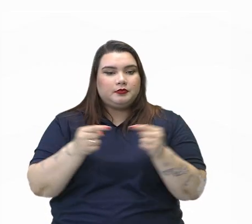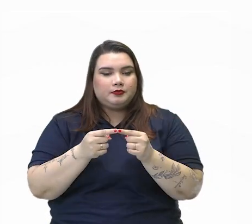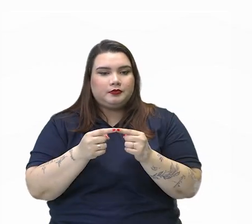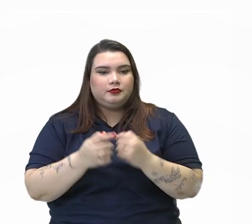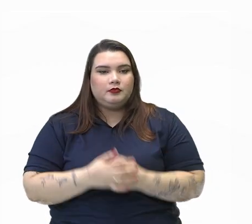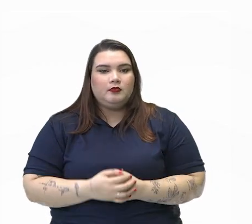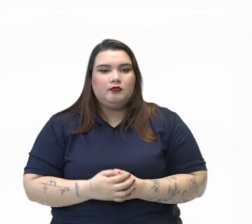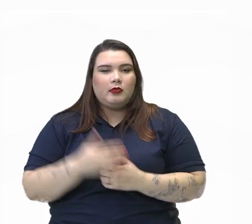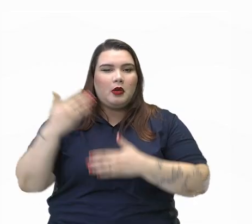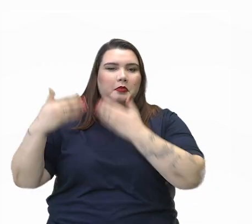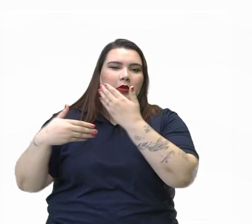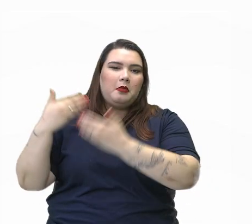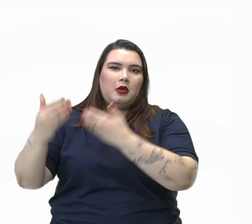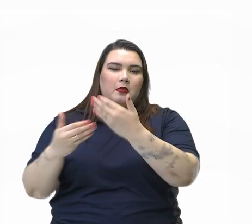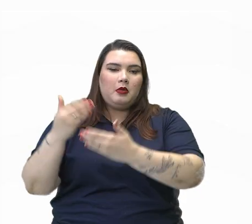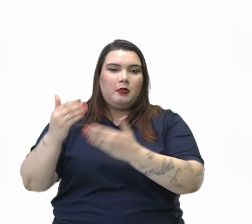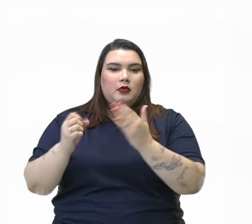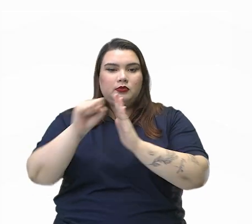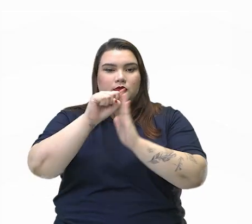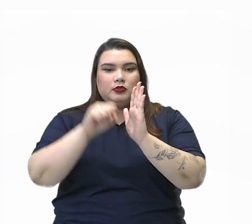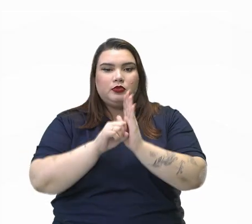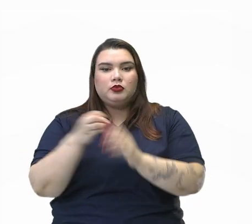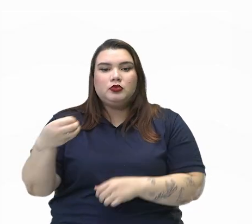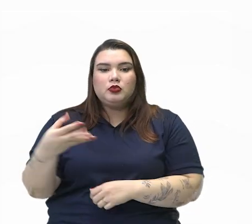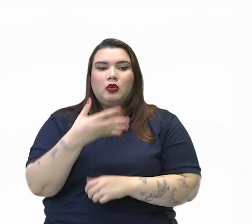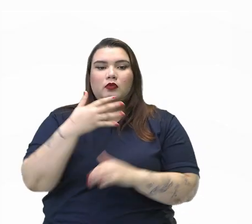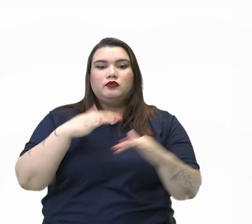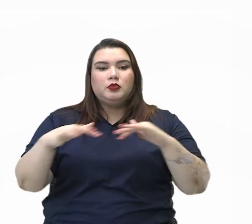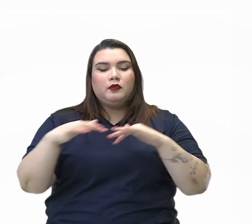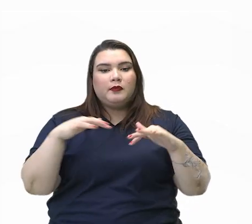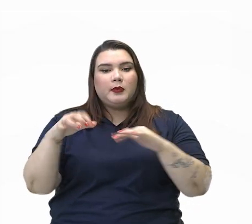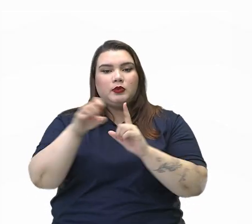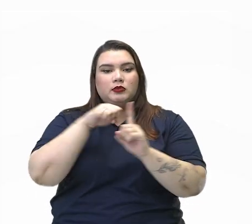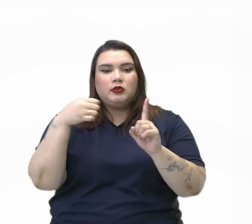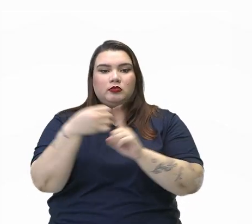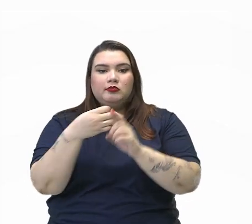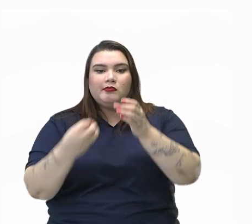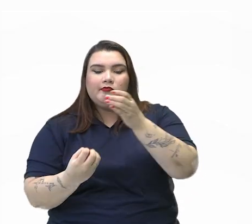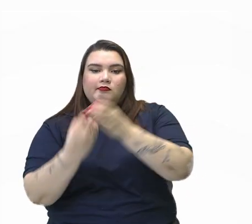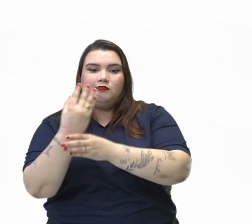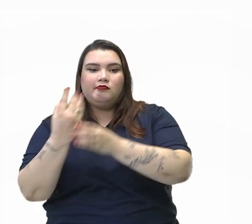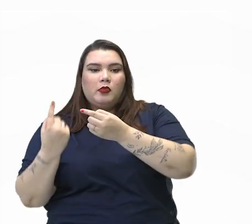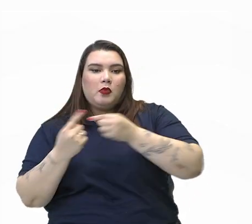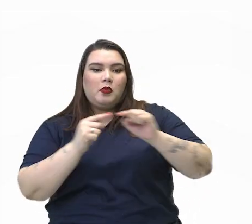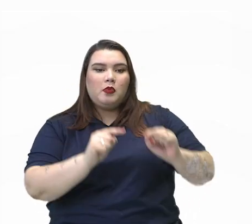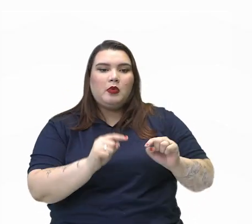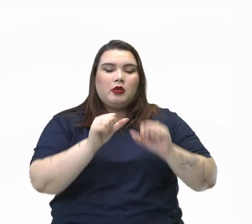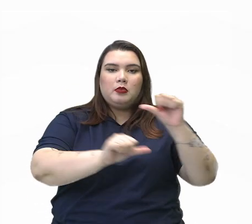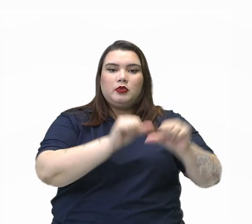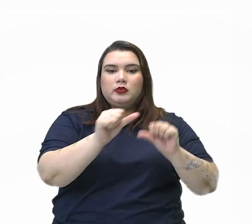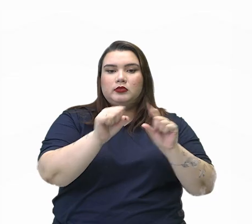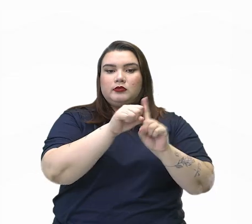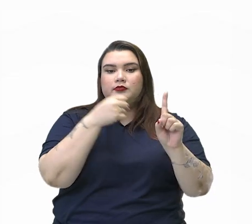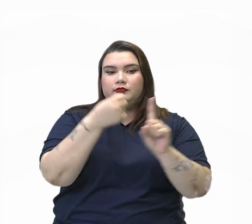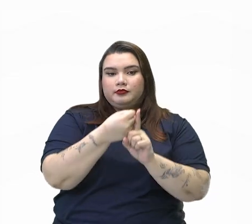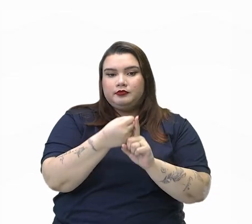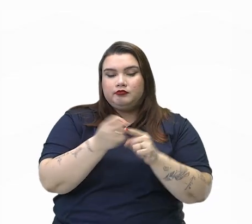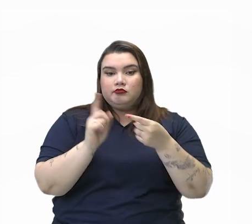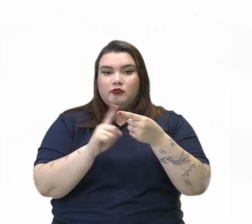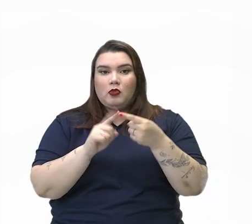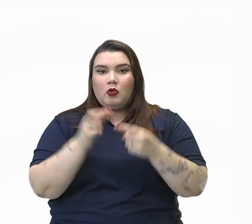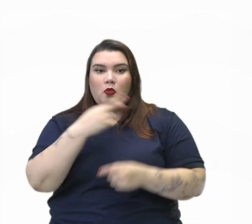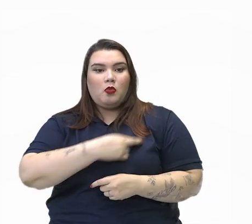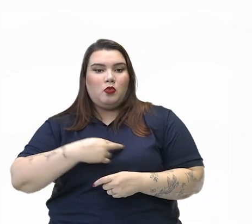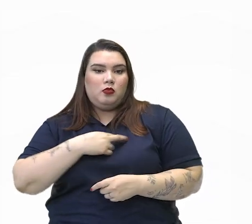dos séculos, novos movimentos surgiram em respostas às transformações sociais. O